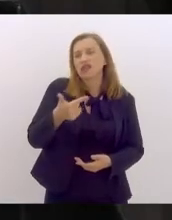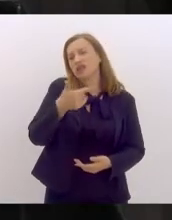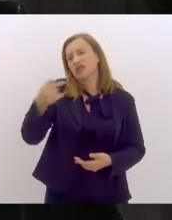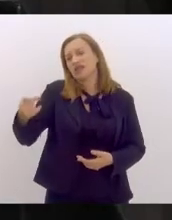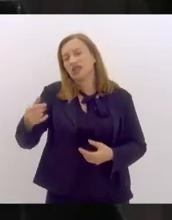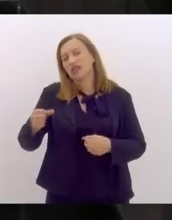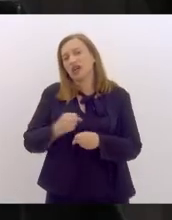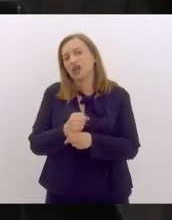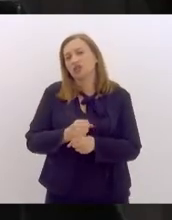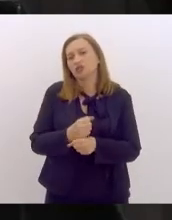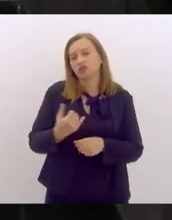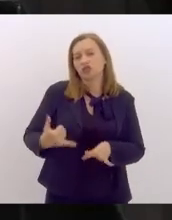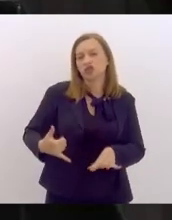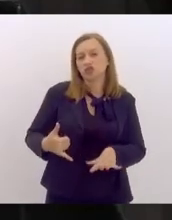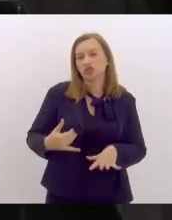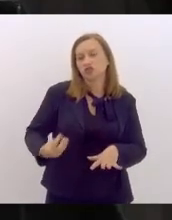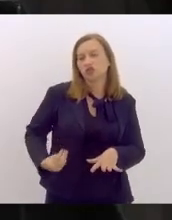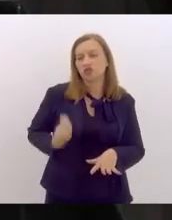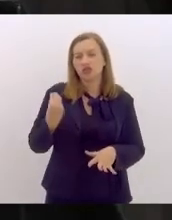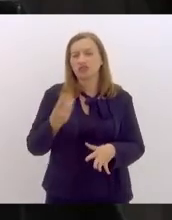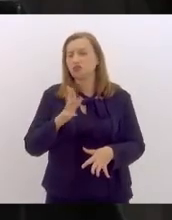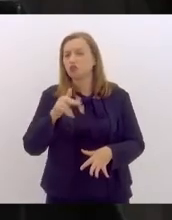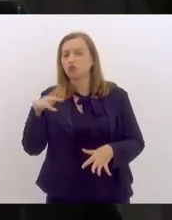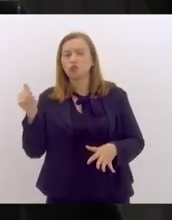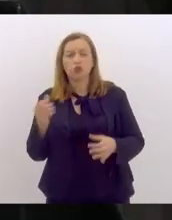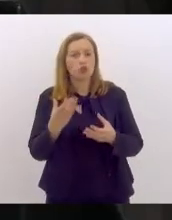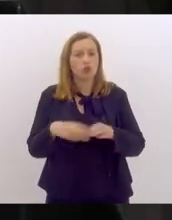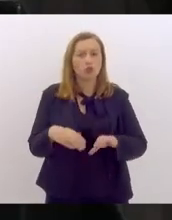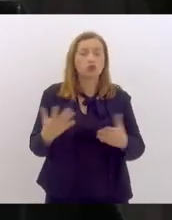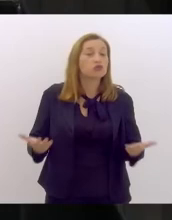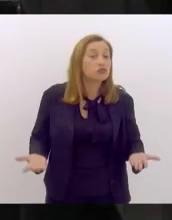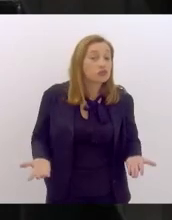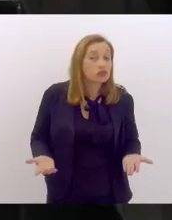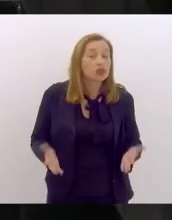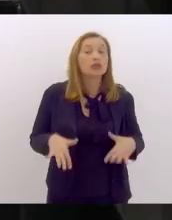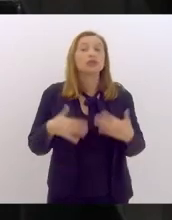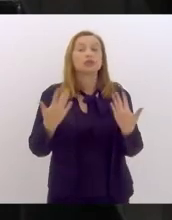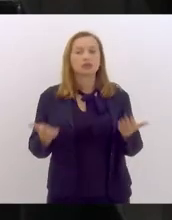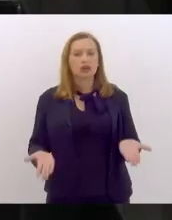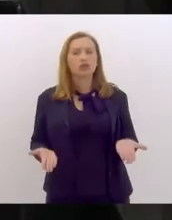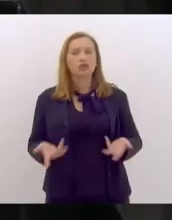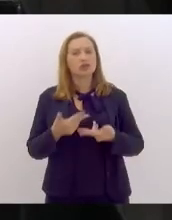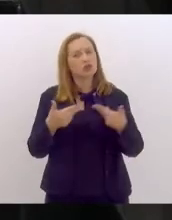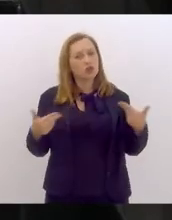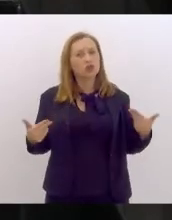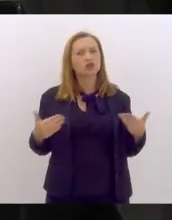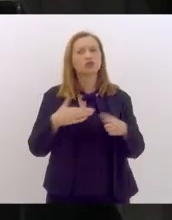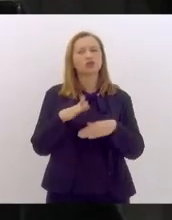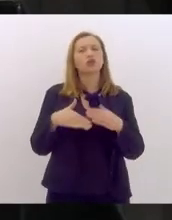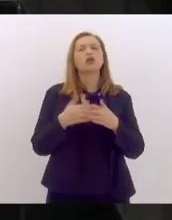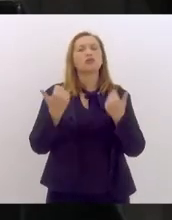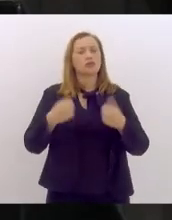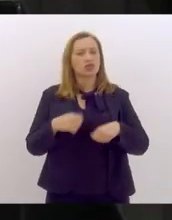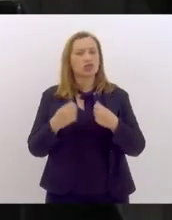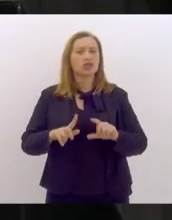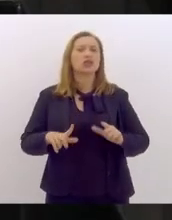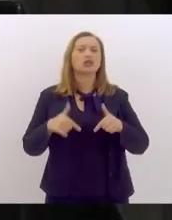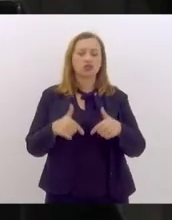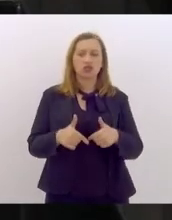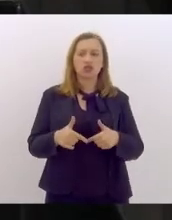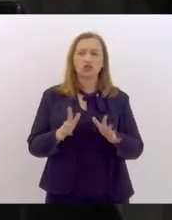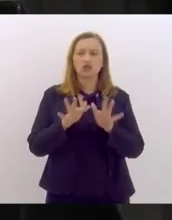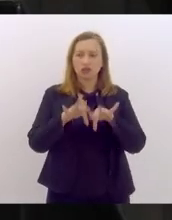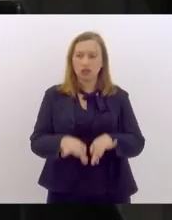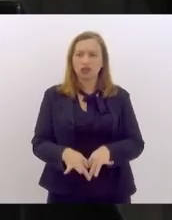preparou para fiscalizar os serviços que ele mesmo com sede Então essas coisas todas terão que ser enfrentado seu aqui